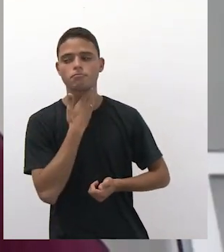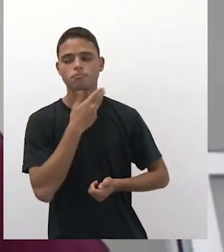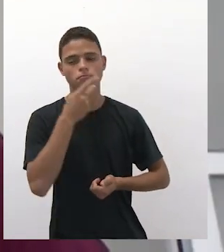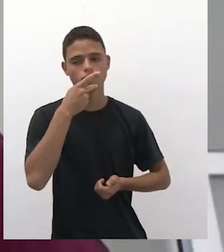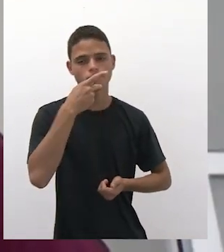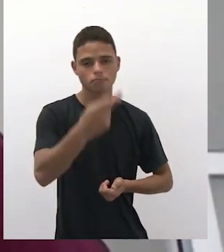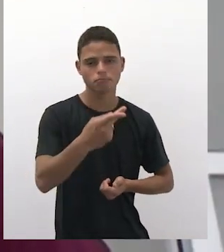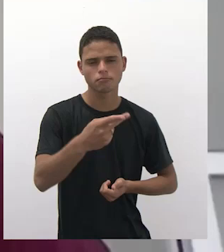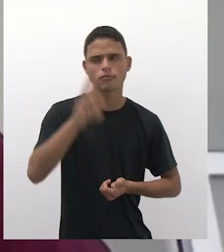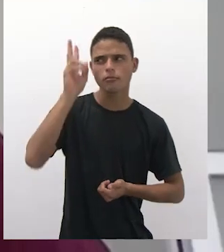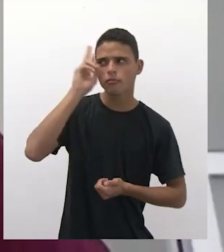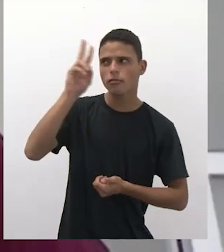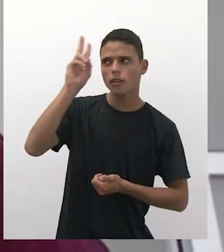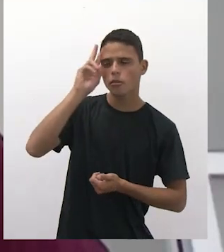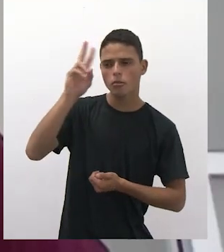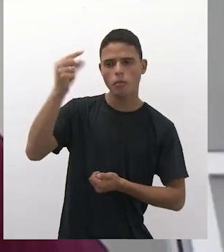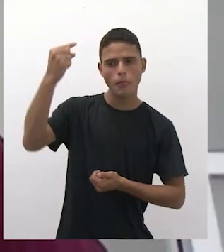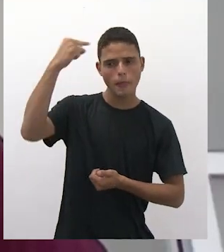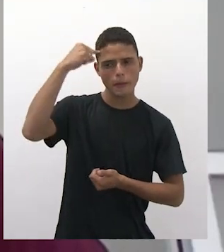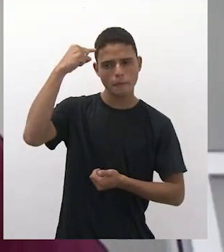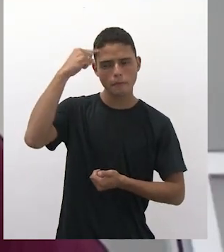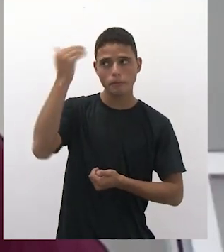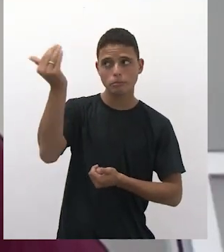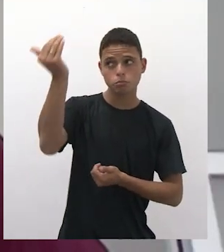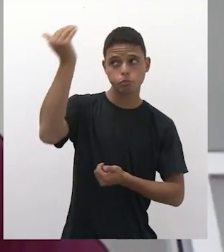Memória não é uma coisa.